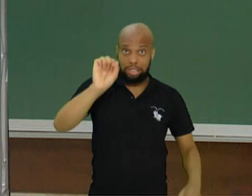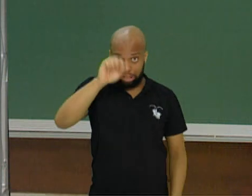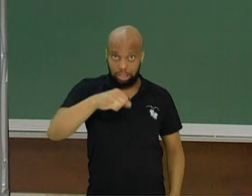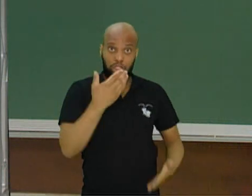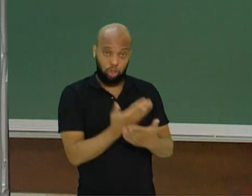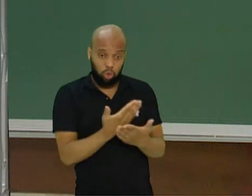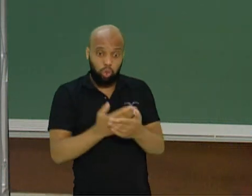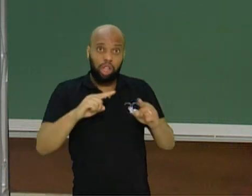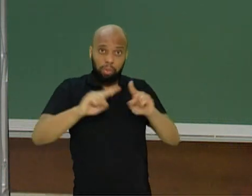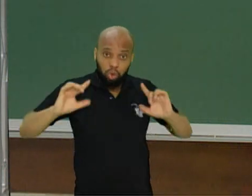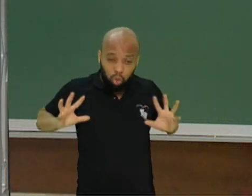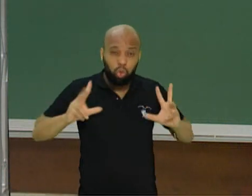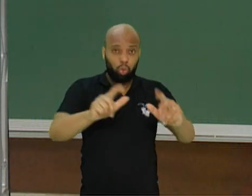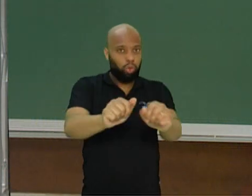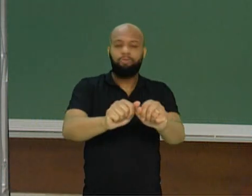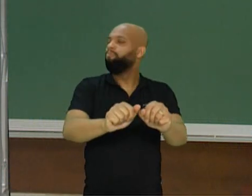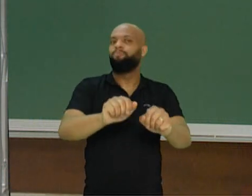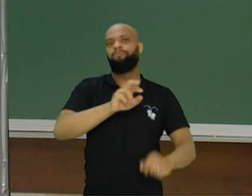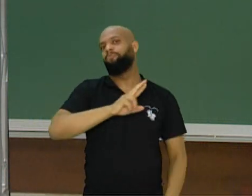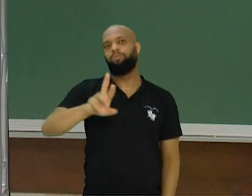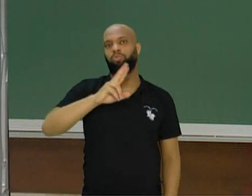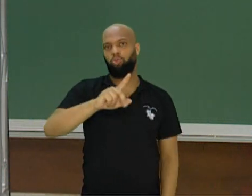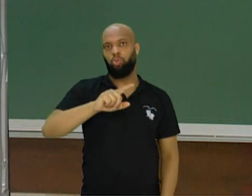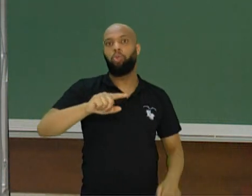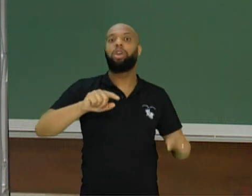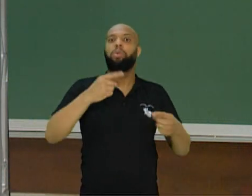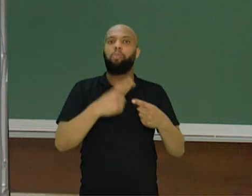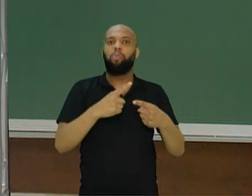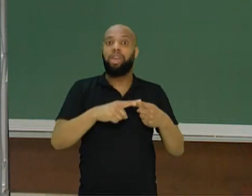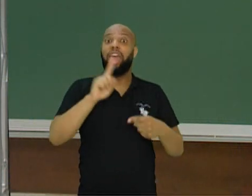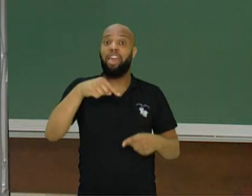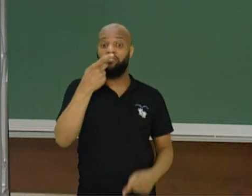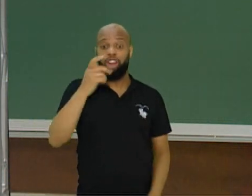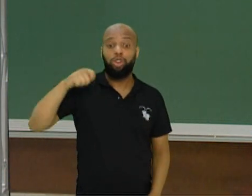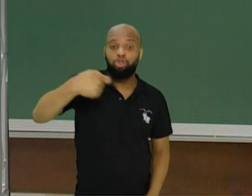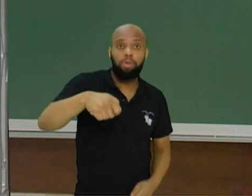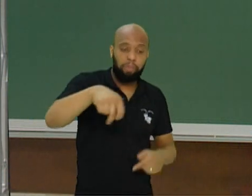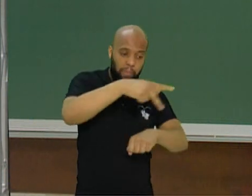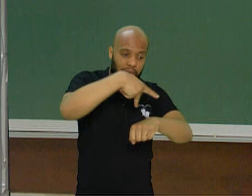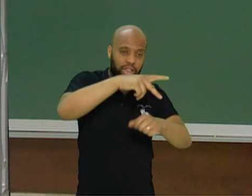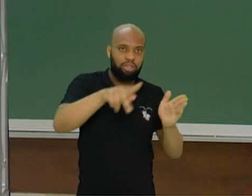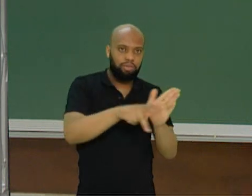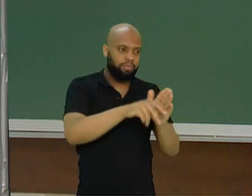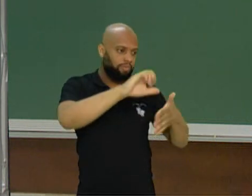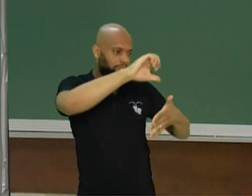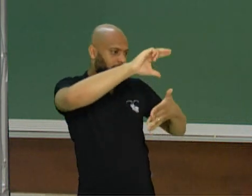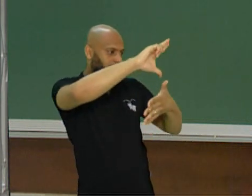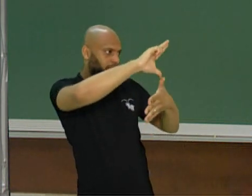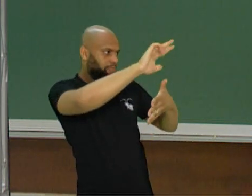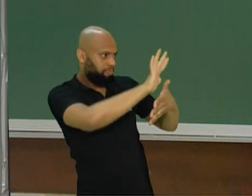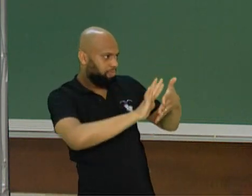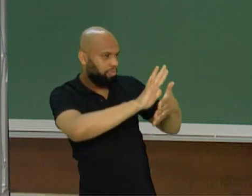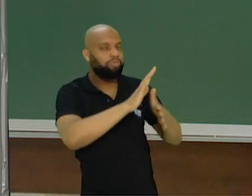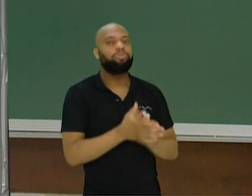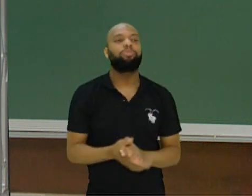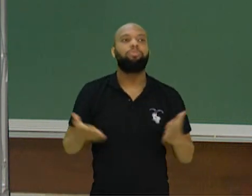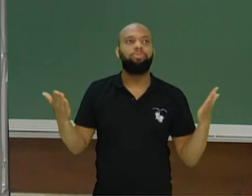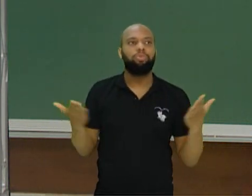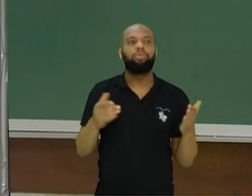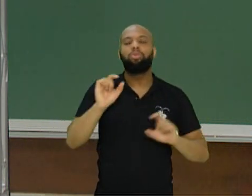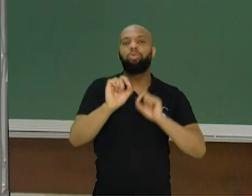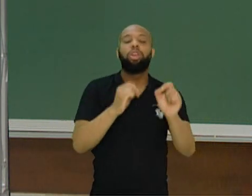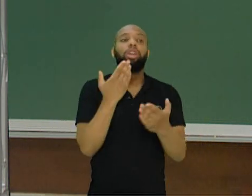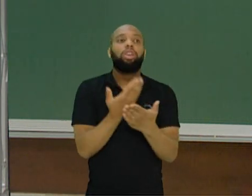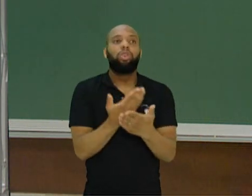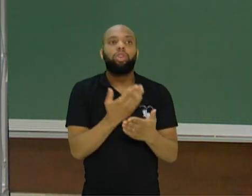que estudam em todos os países da América, ok? E agora nós vamos falar um